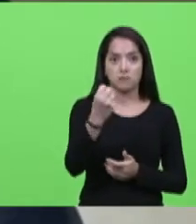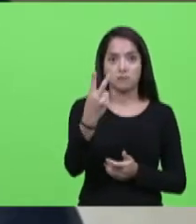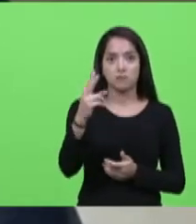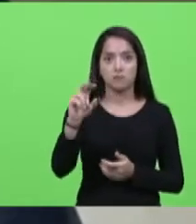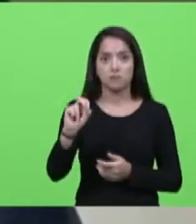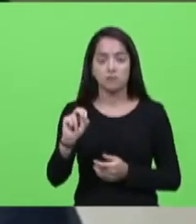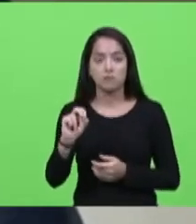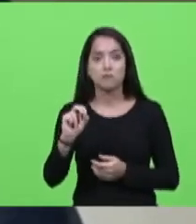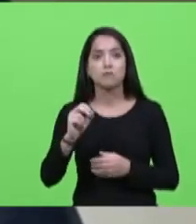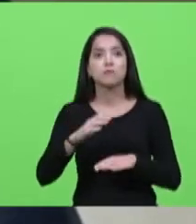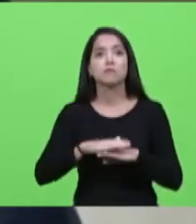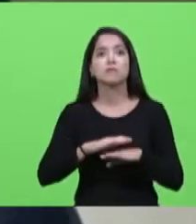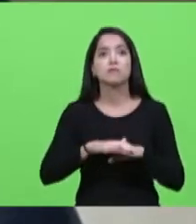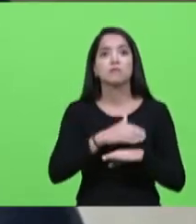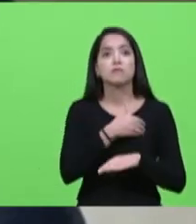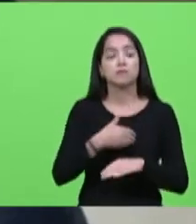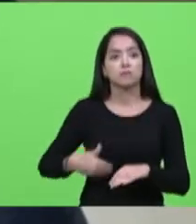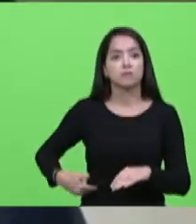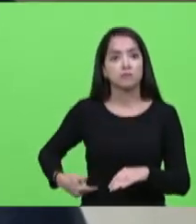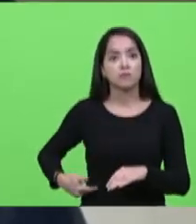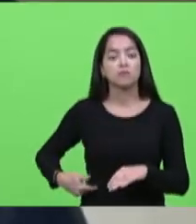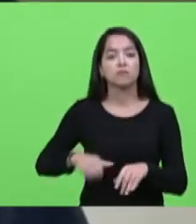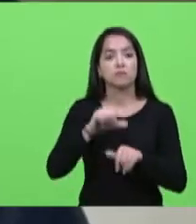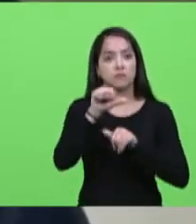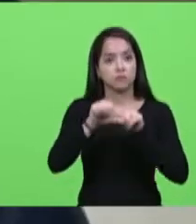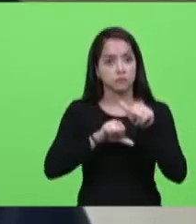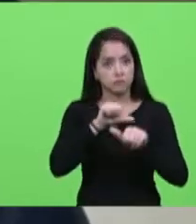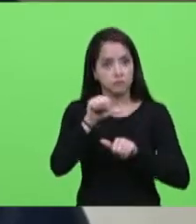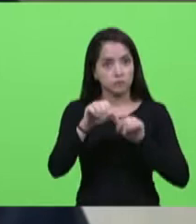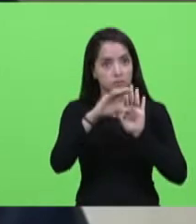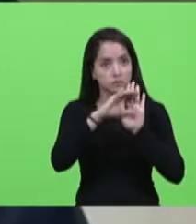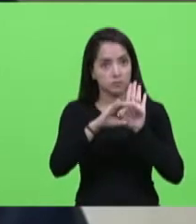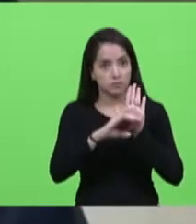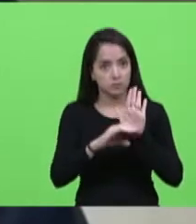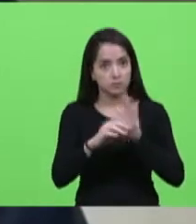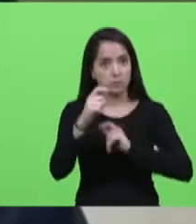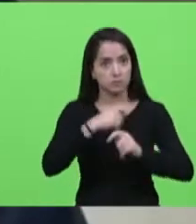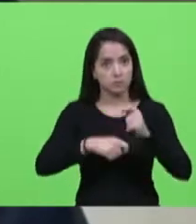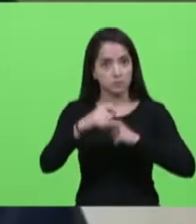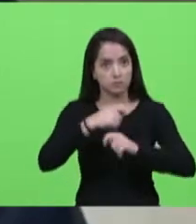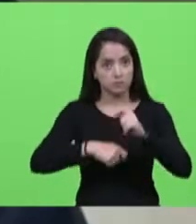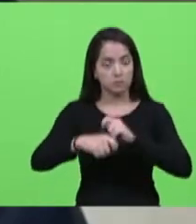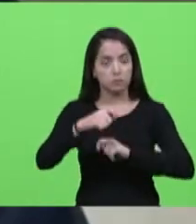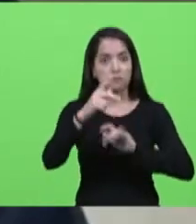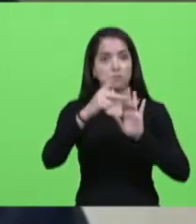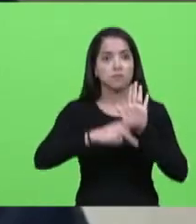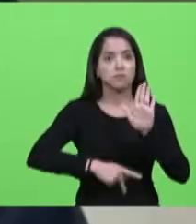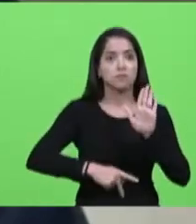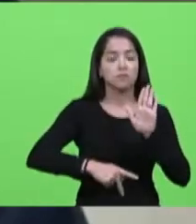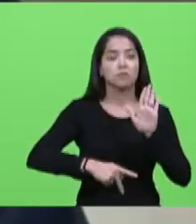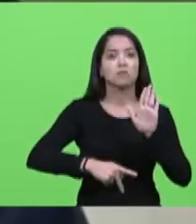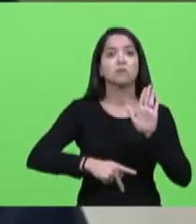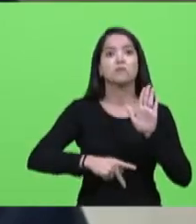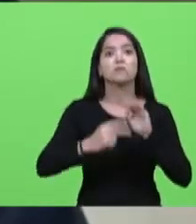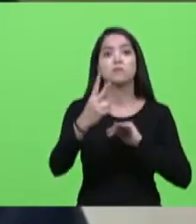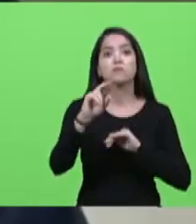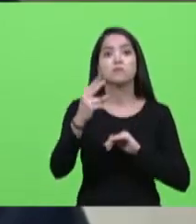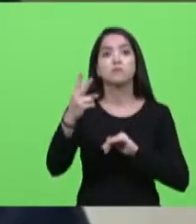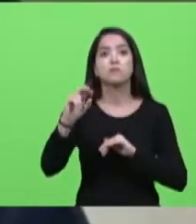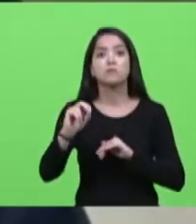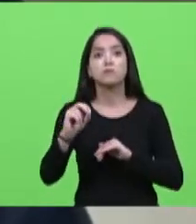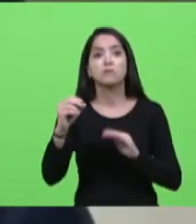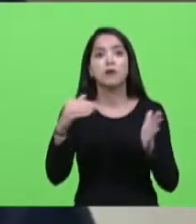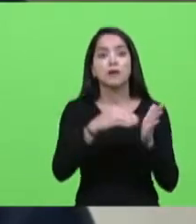PL 38/2020, de origem governamental, altera a programação físico-financeira do Plano Plurianual para o quadriênio